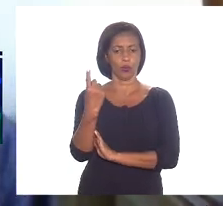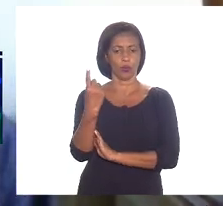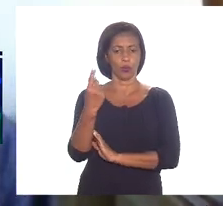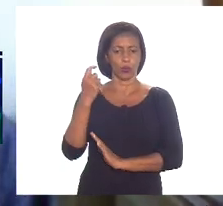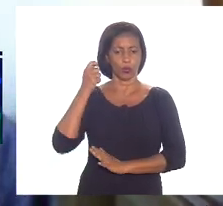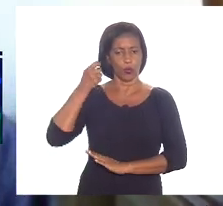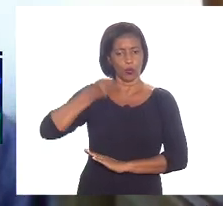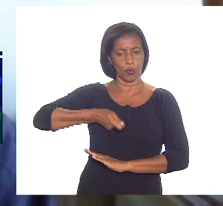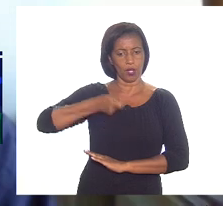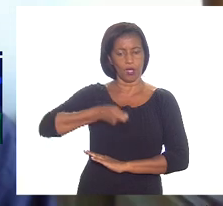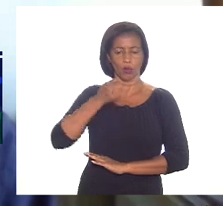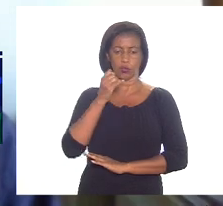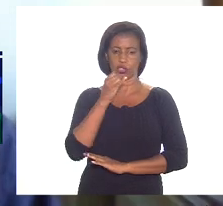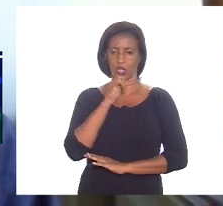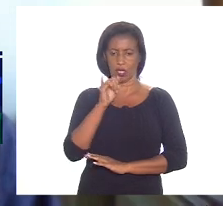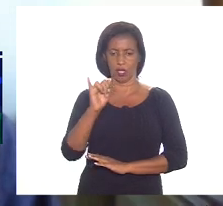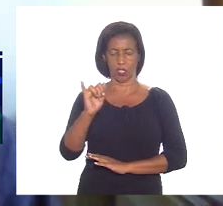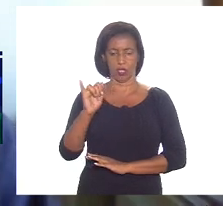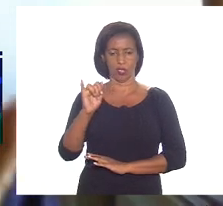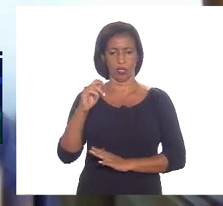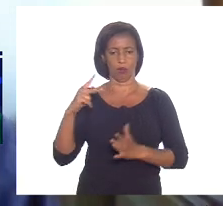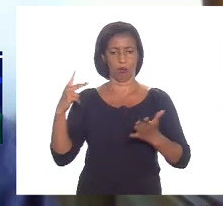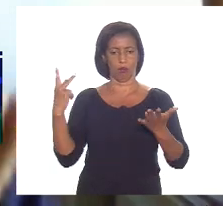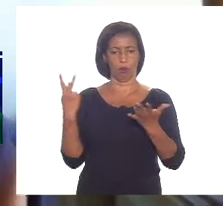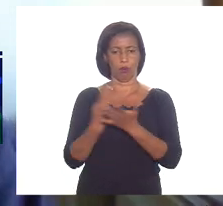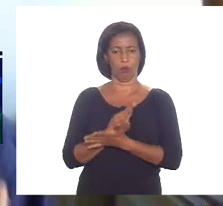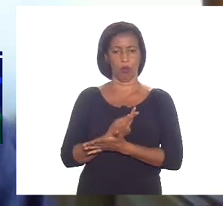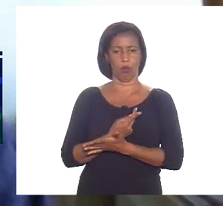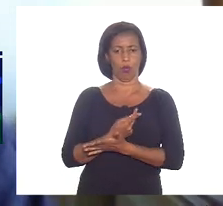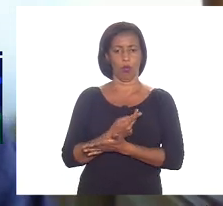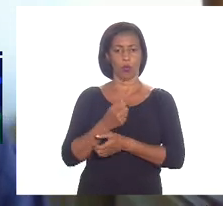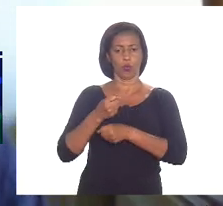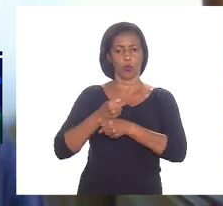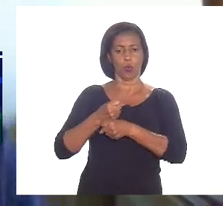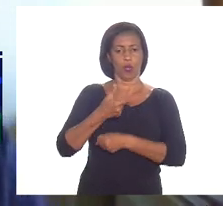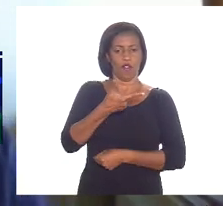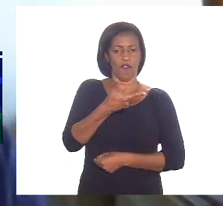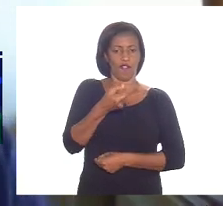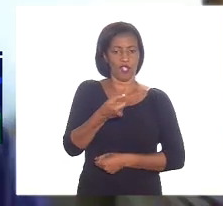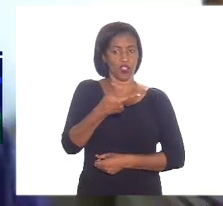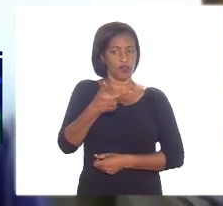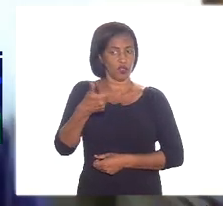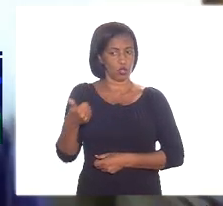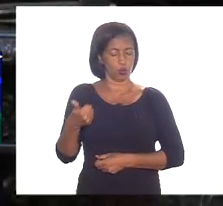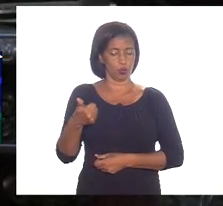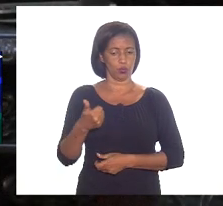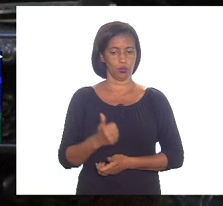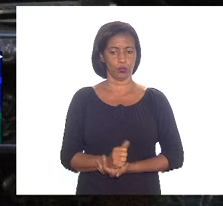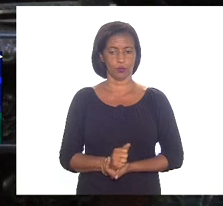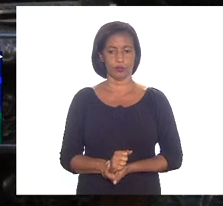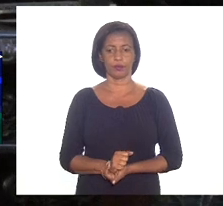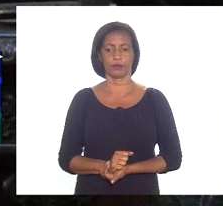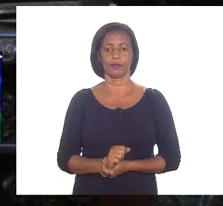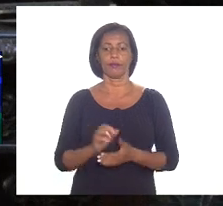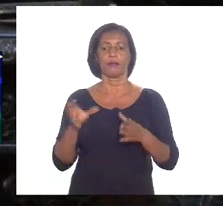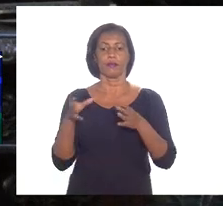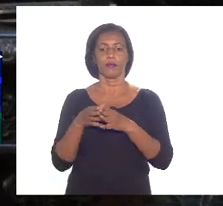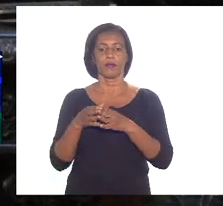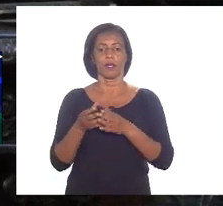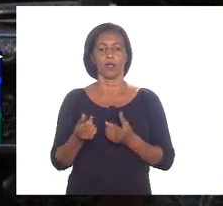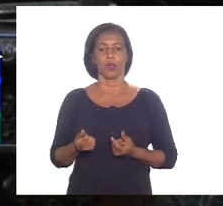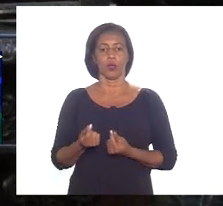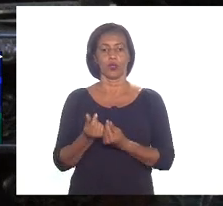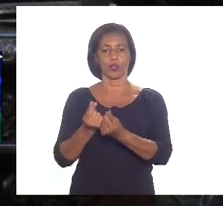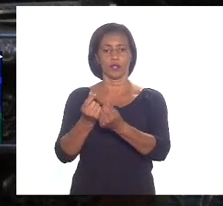dos leilões de energia realizadas no ano de 2021 Ok pela comissão de orçamento